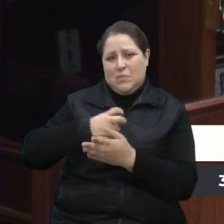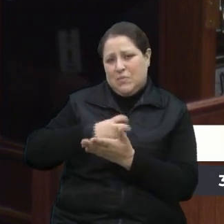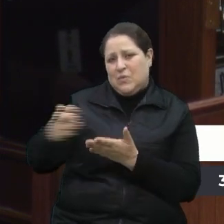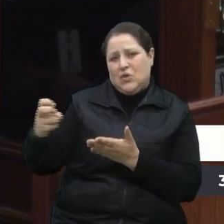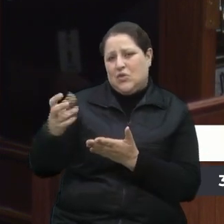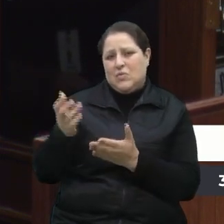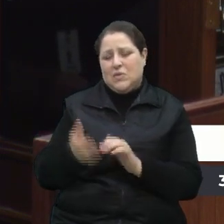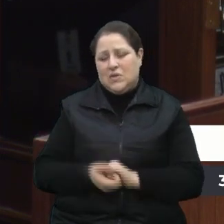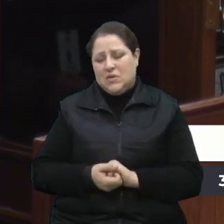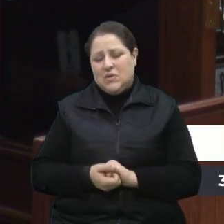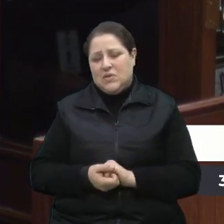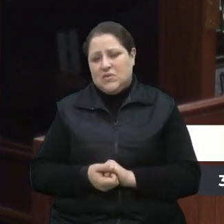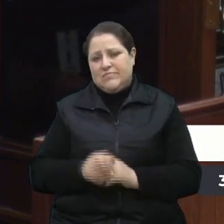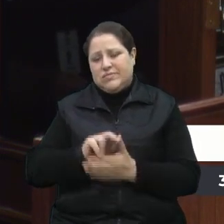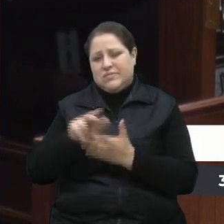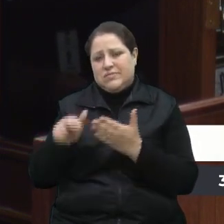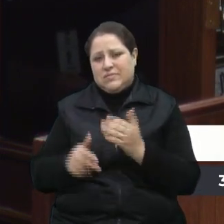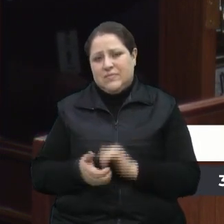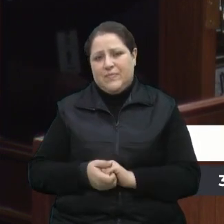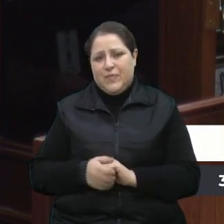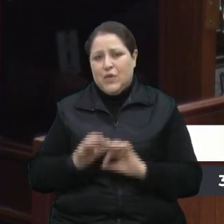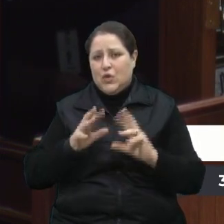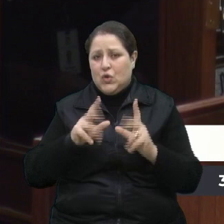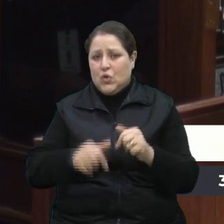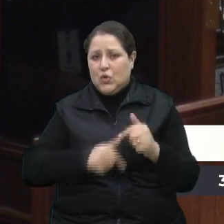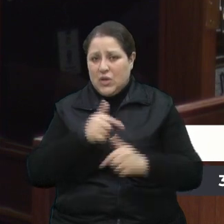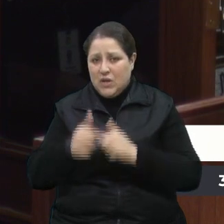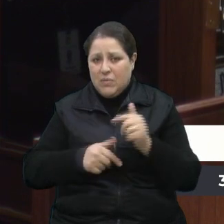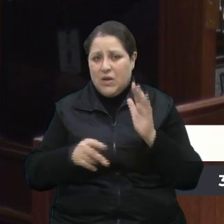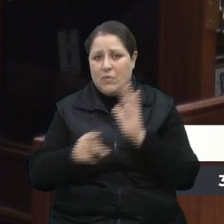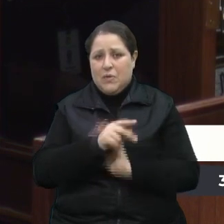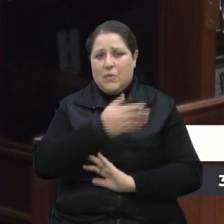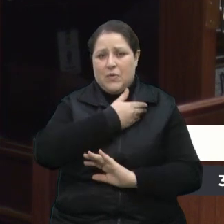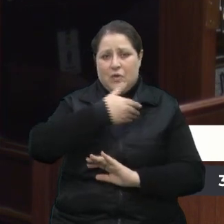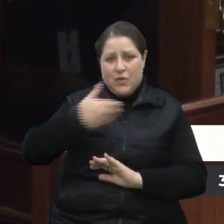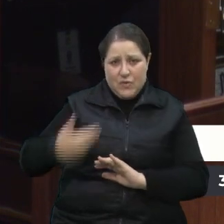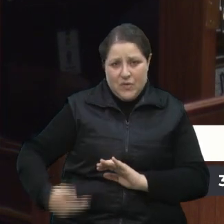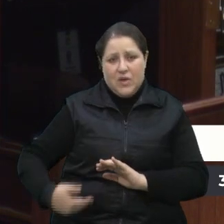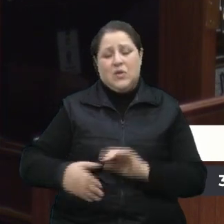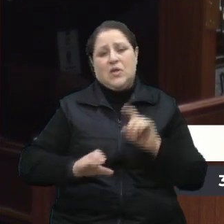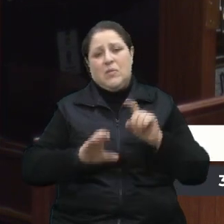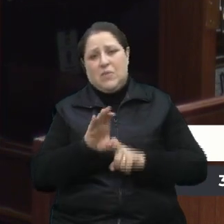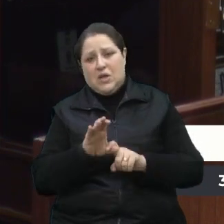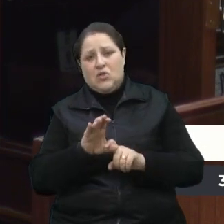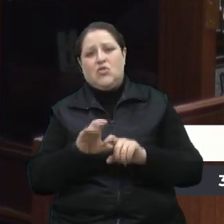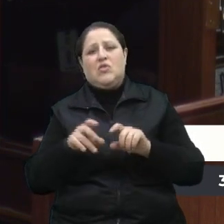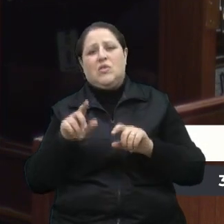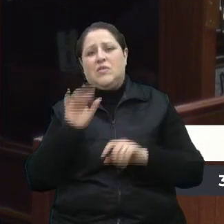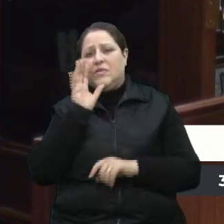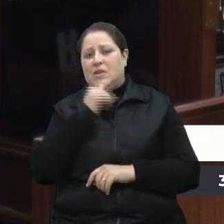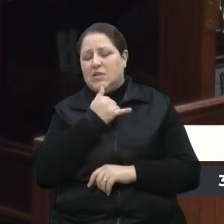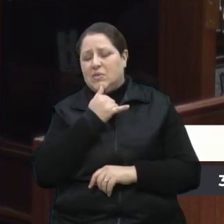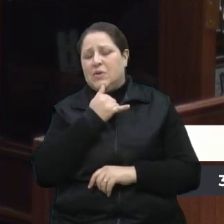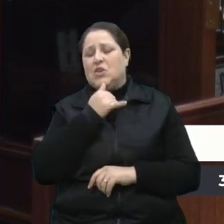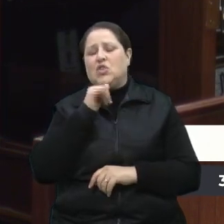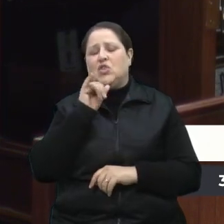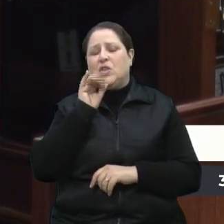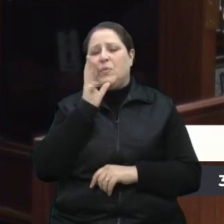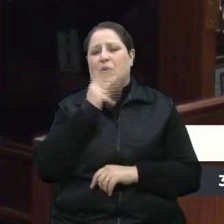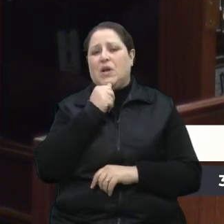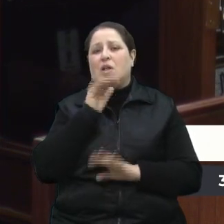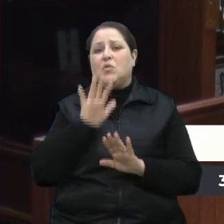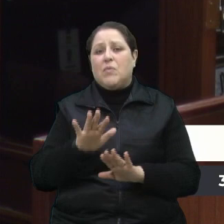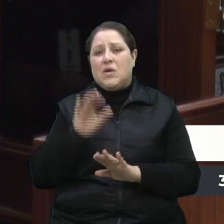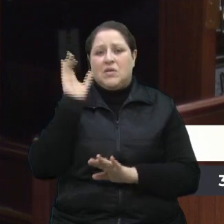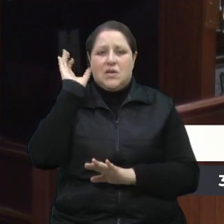trabalho que depende da área pública infelizmente é muito demorado mas Vereador